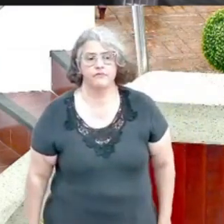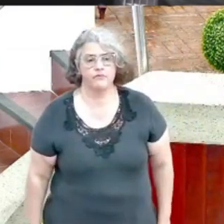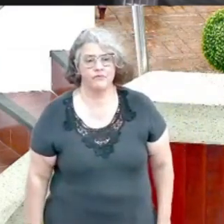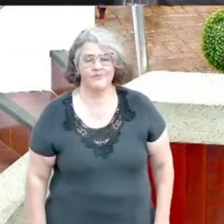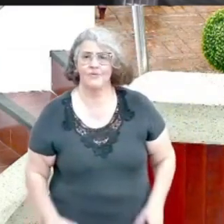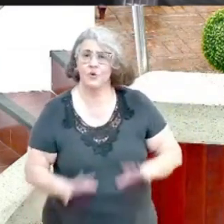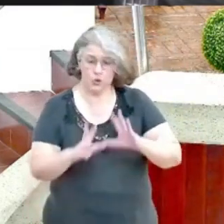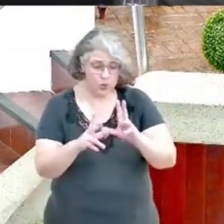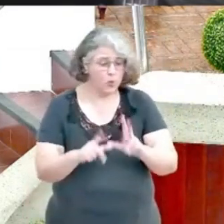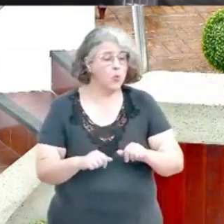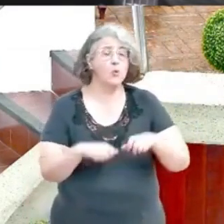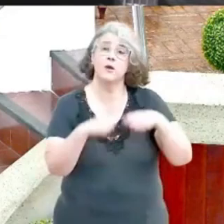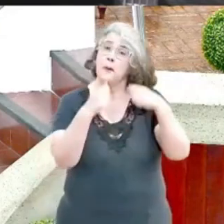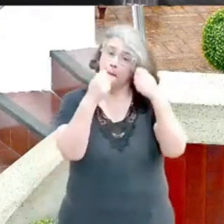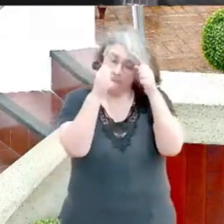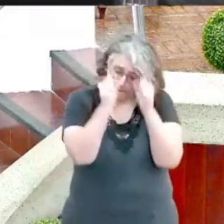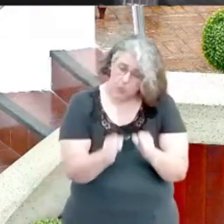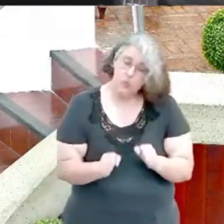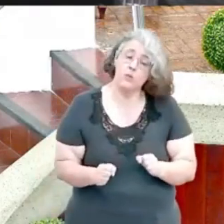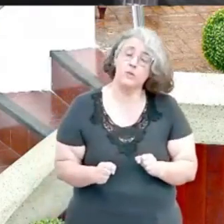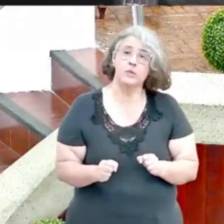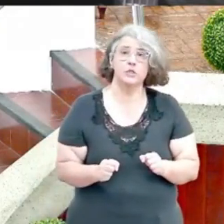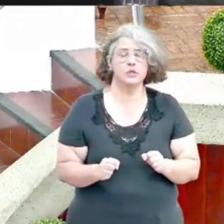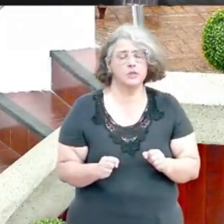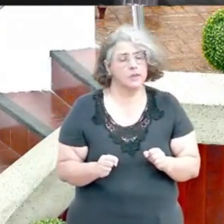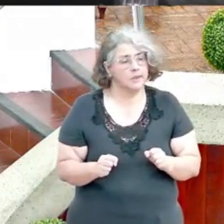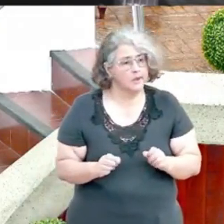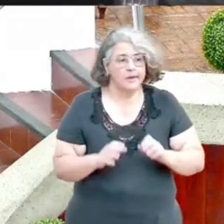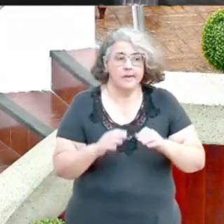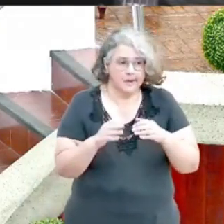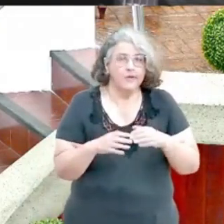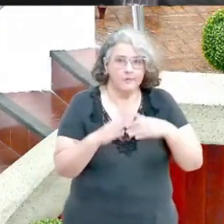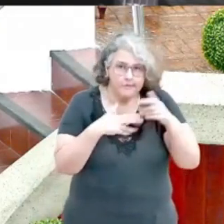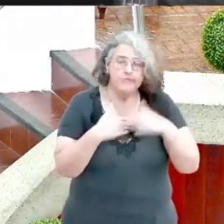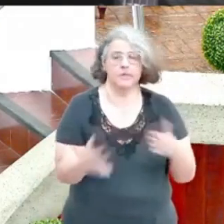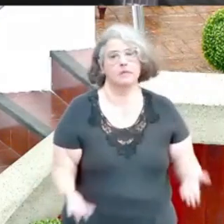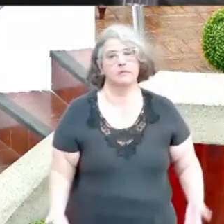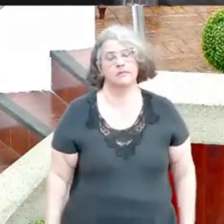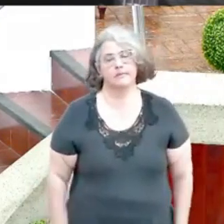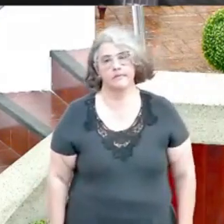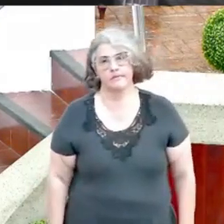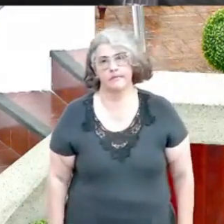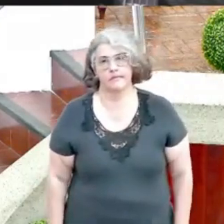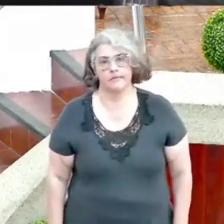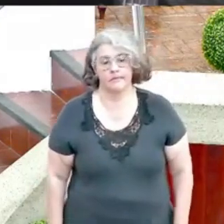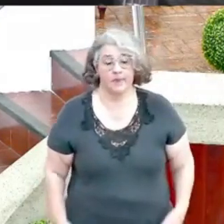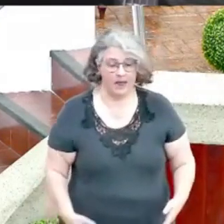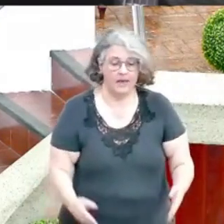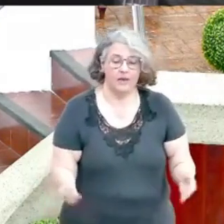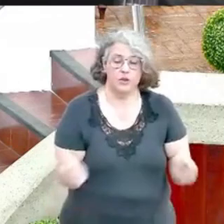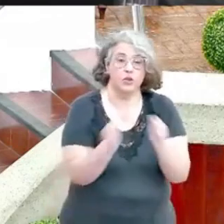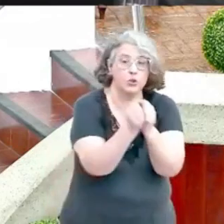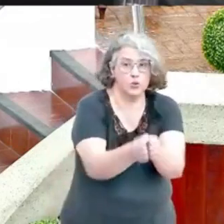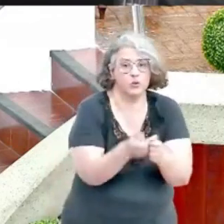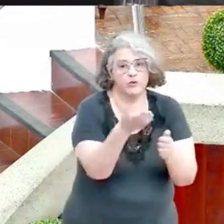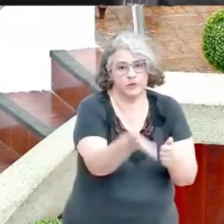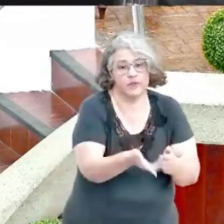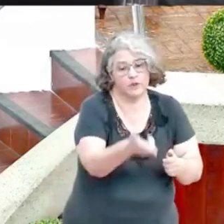Tudo o que eu pude, tudo que estava ao meu alcance, eu fiz para estar com vocês de